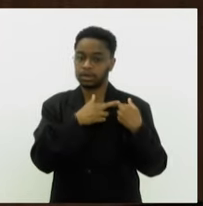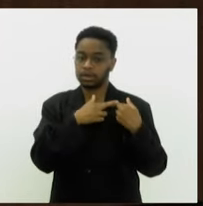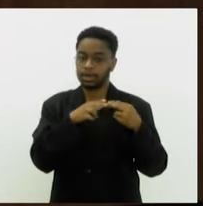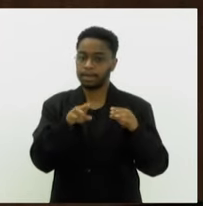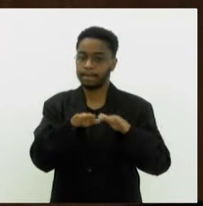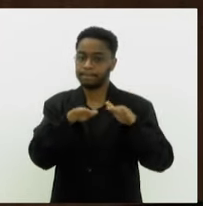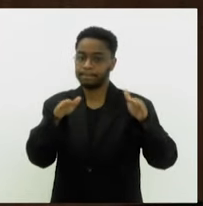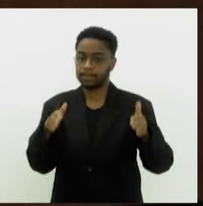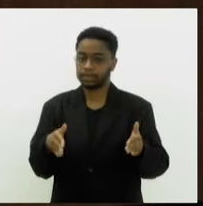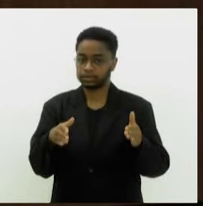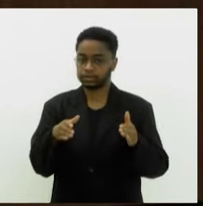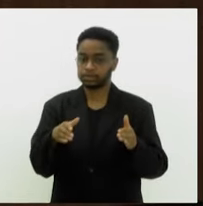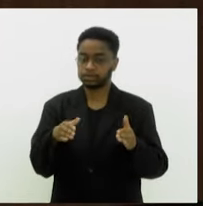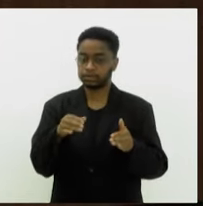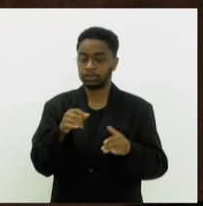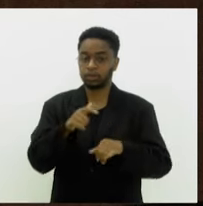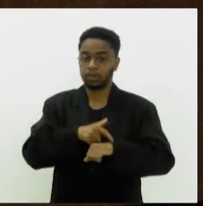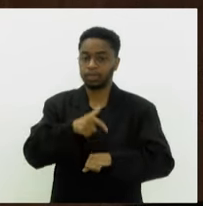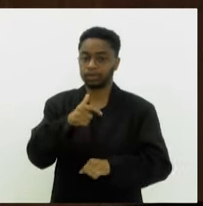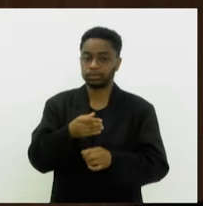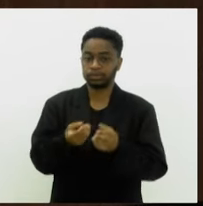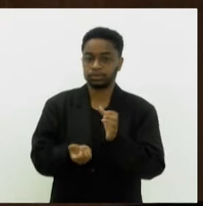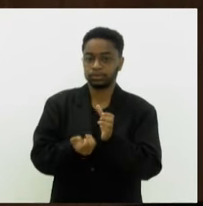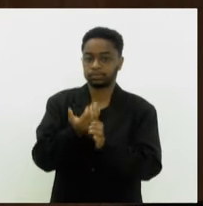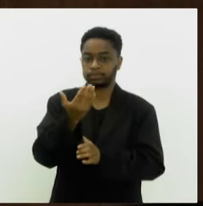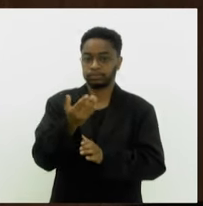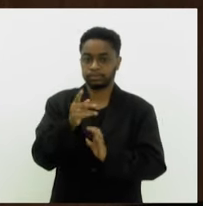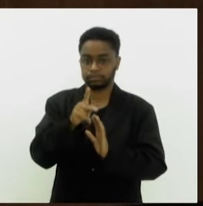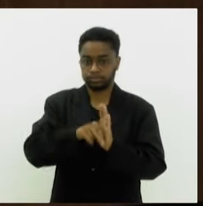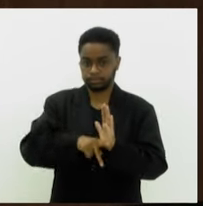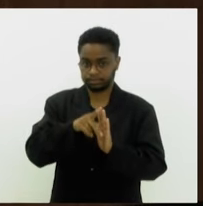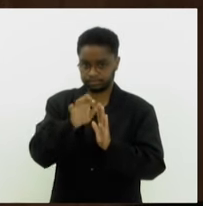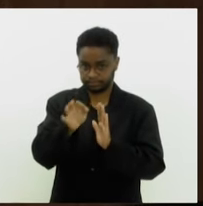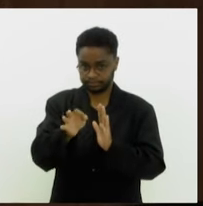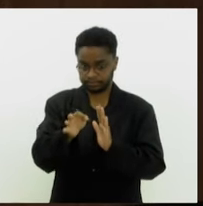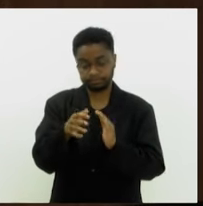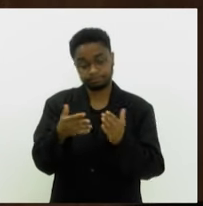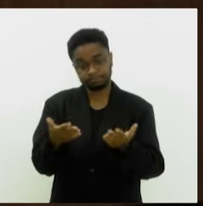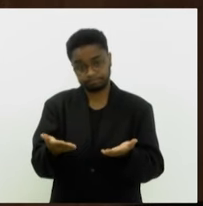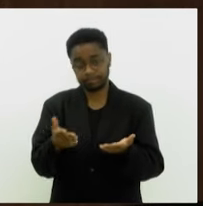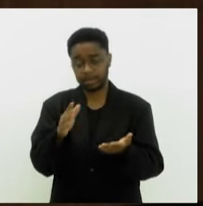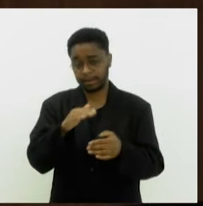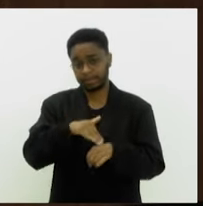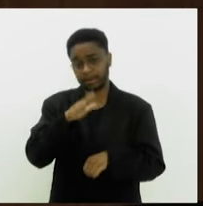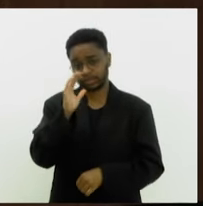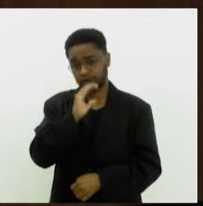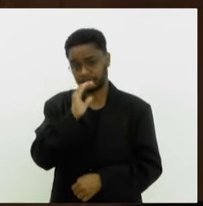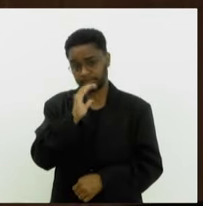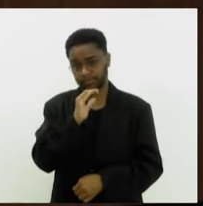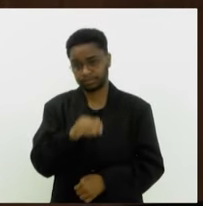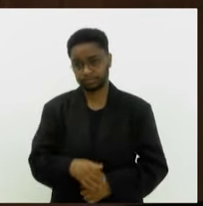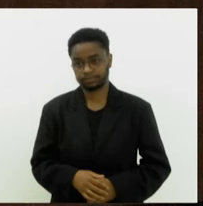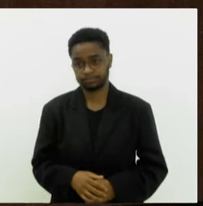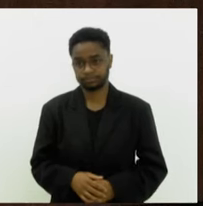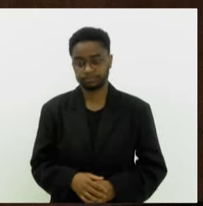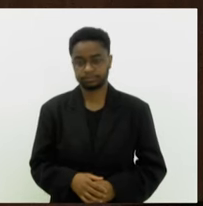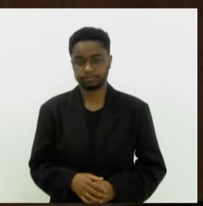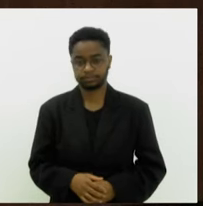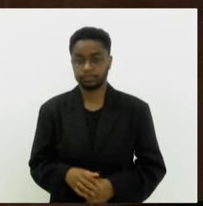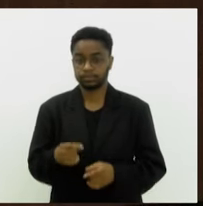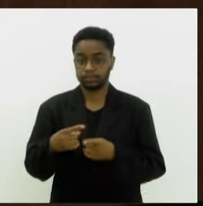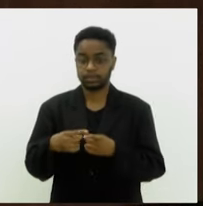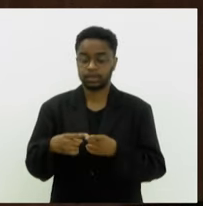quando você desse entrada no projeto. Hã? Seria tudo muito mais rápido. A